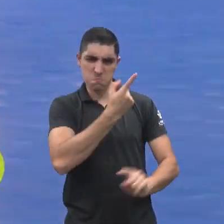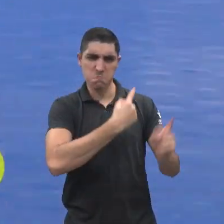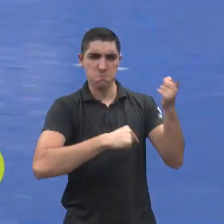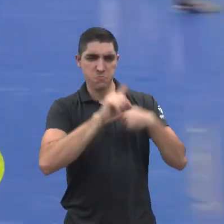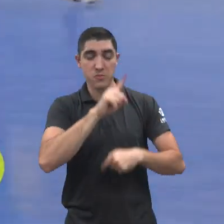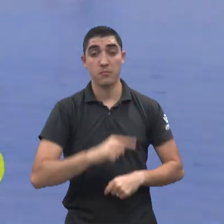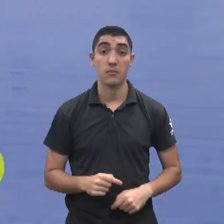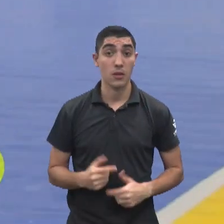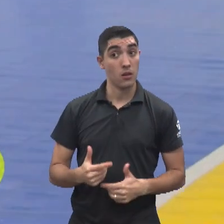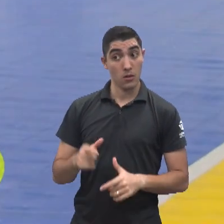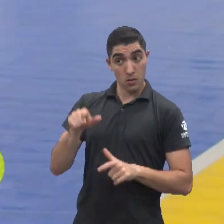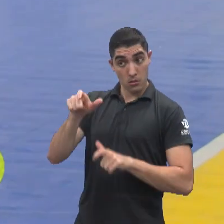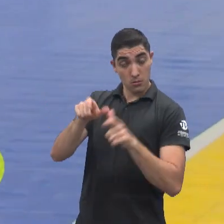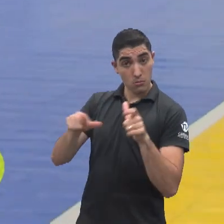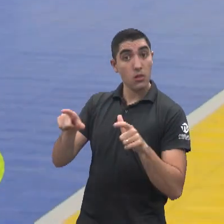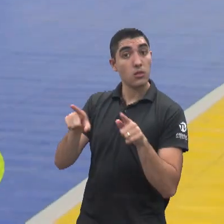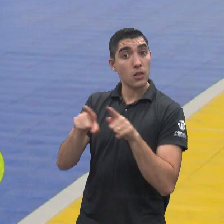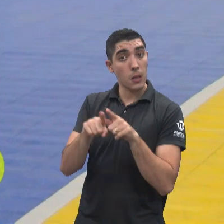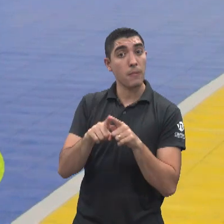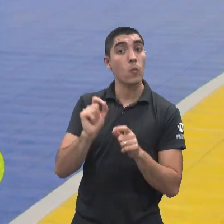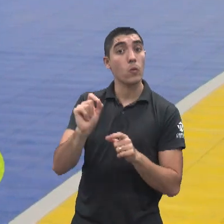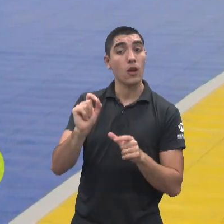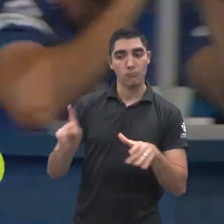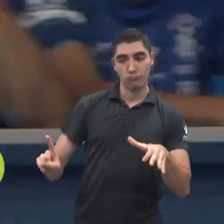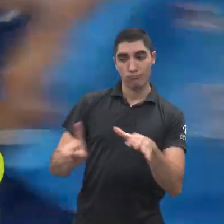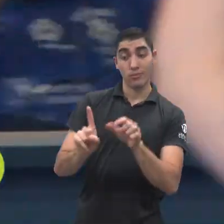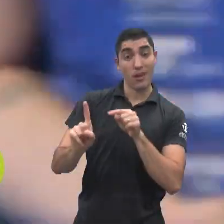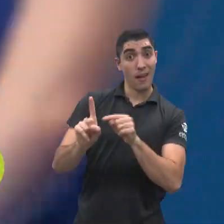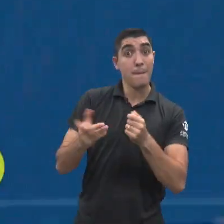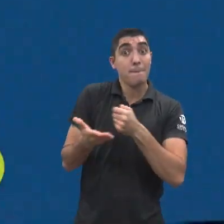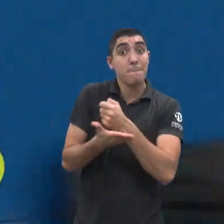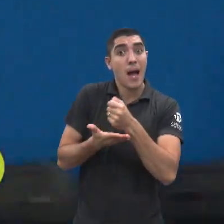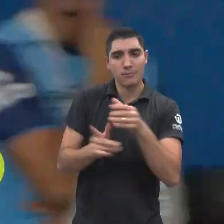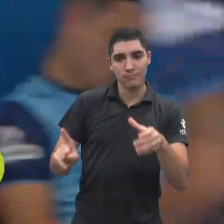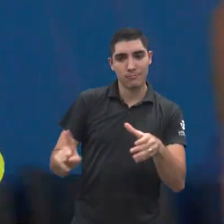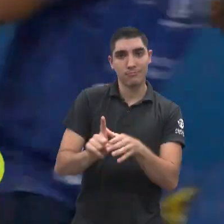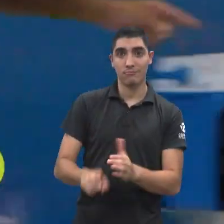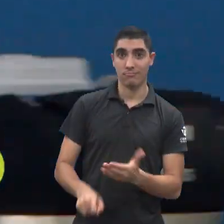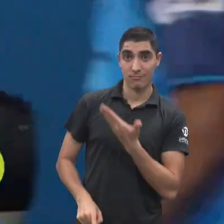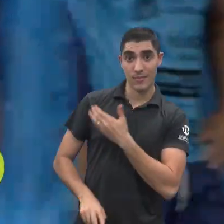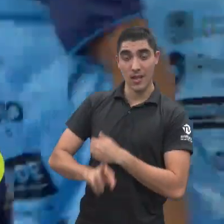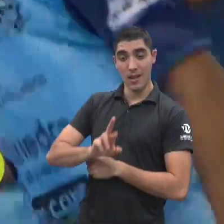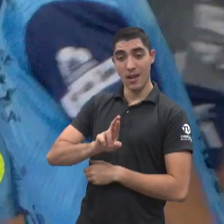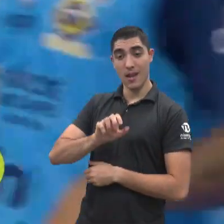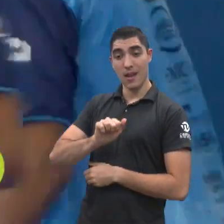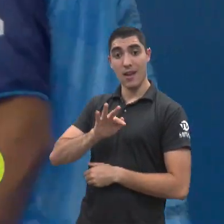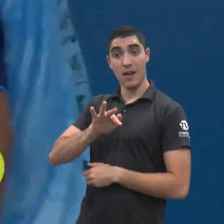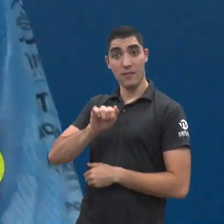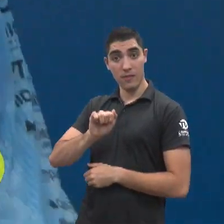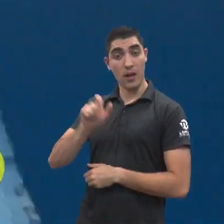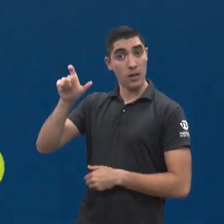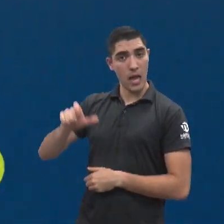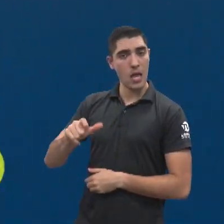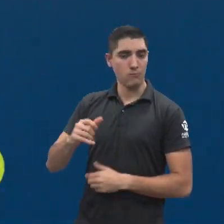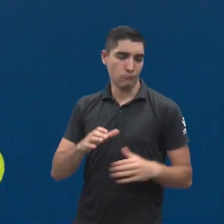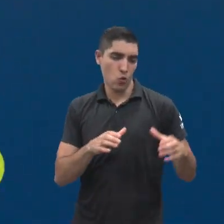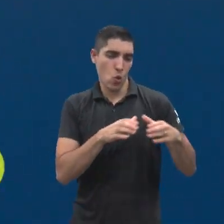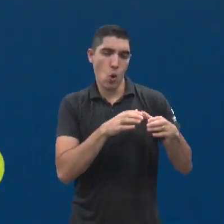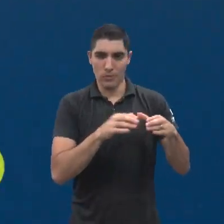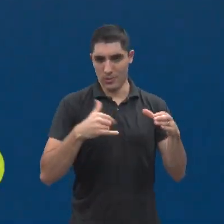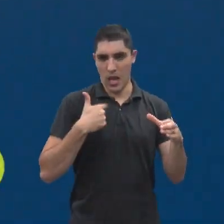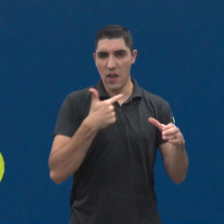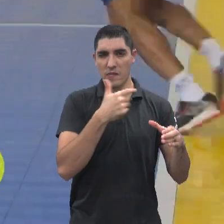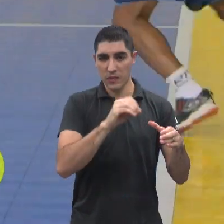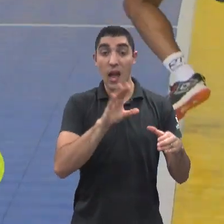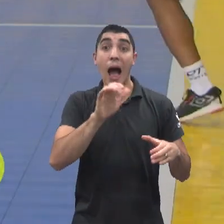também tem jogadores de base que estão pedindo passagem. O fixo Rafa é atleta do Sub-20 e ainda não está efetivado no